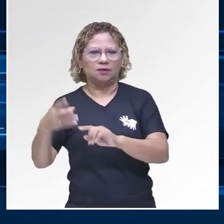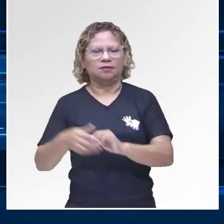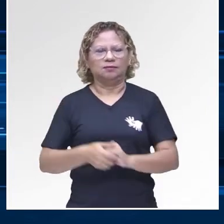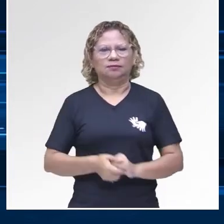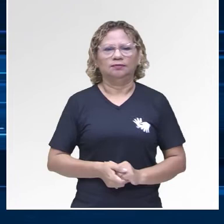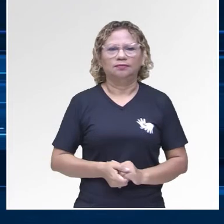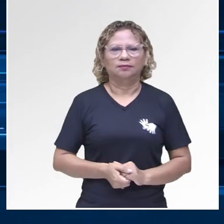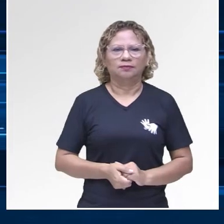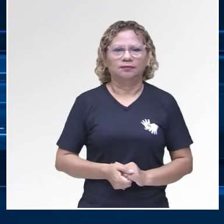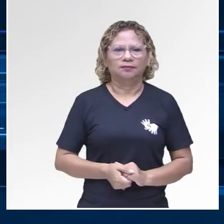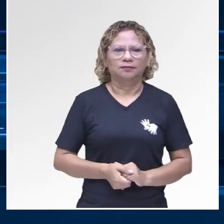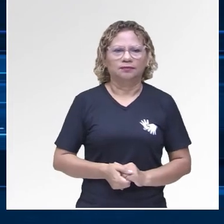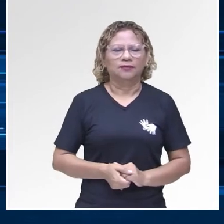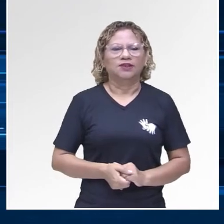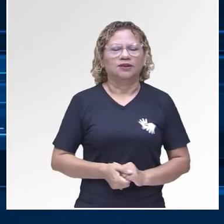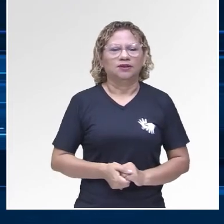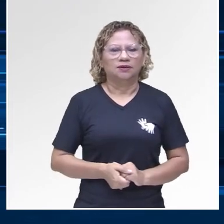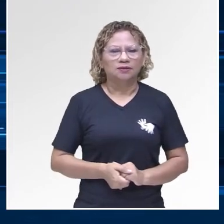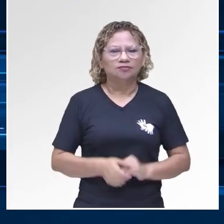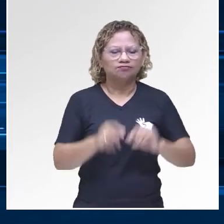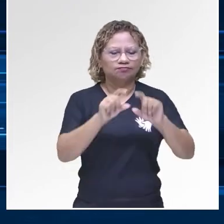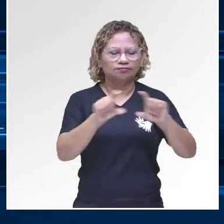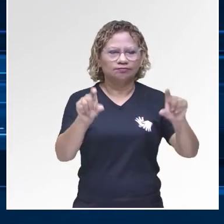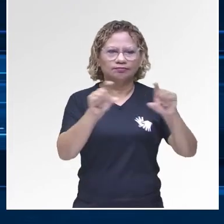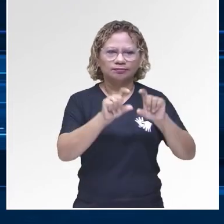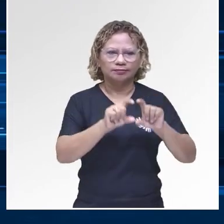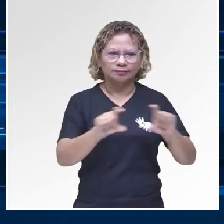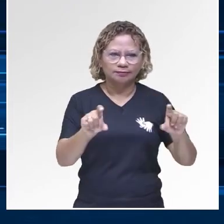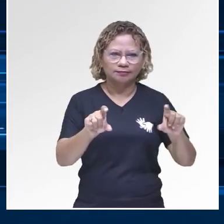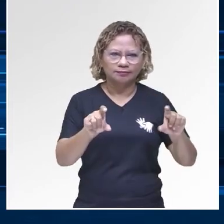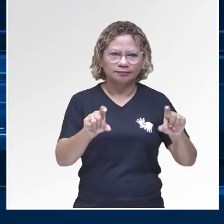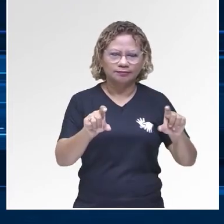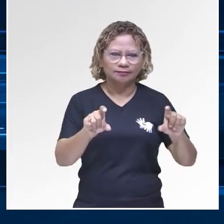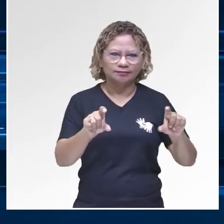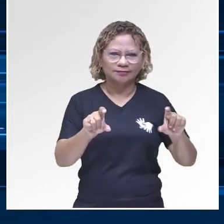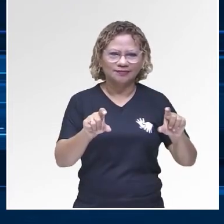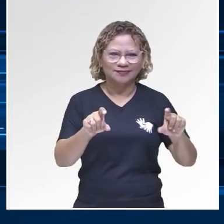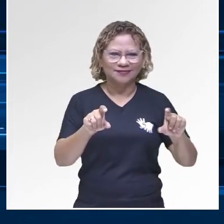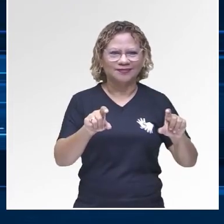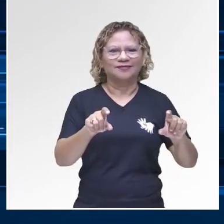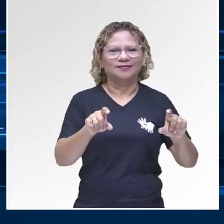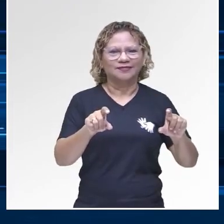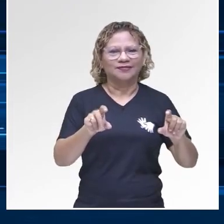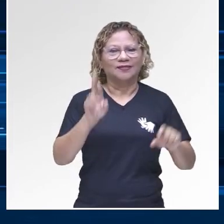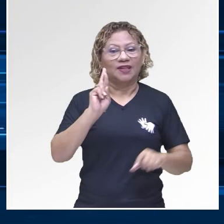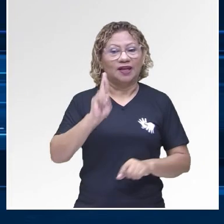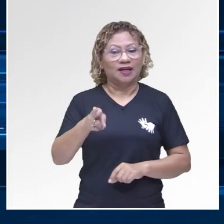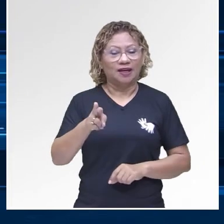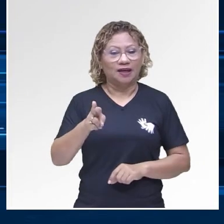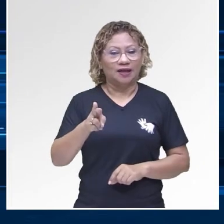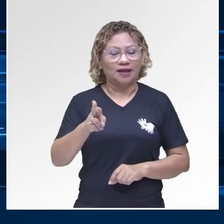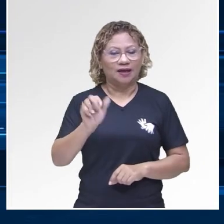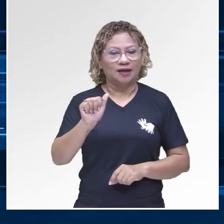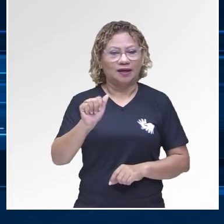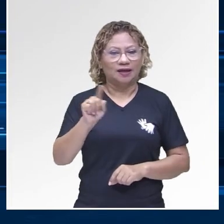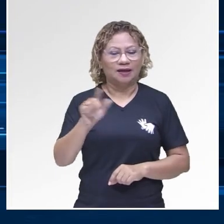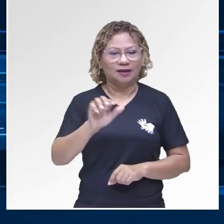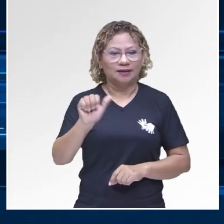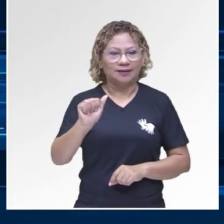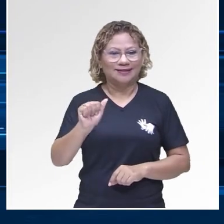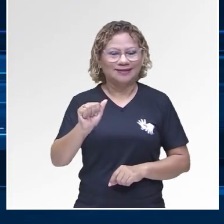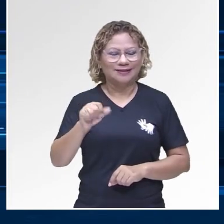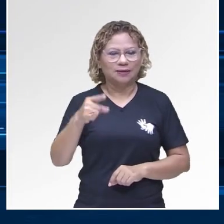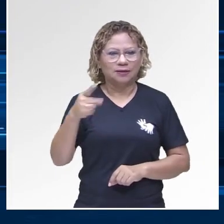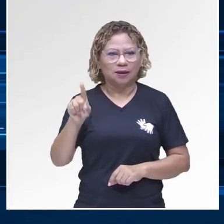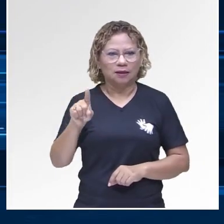Então, 16 menos 1, que multiplica a nossa razão, que vale 3. Ó. Foram dados do problema